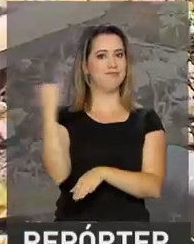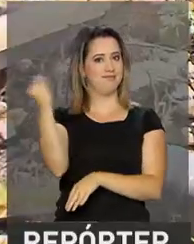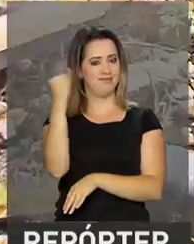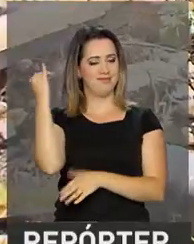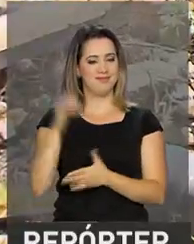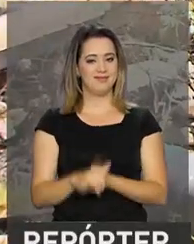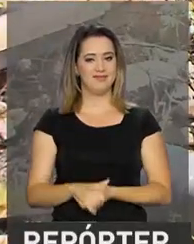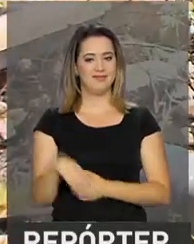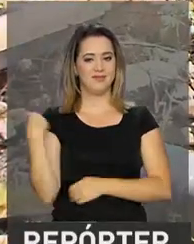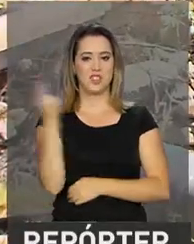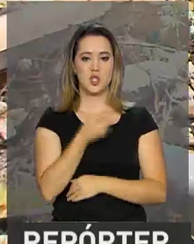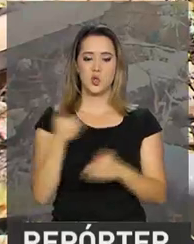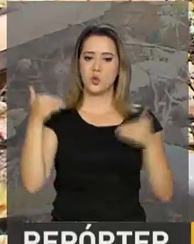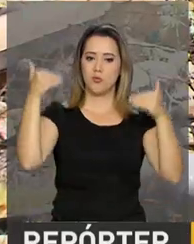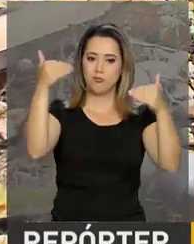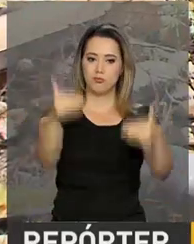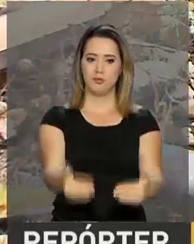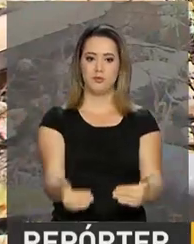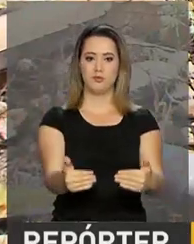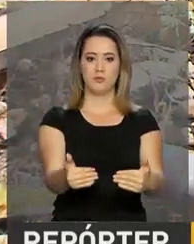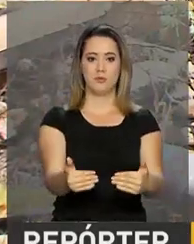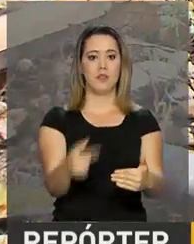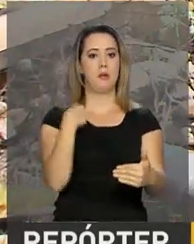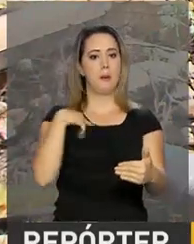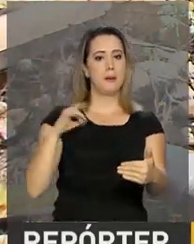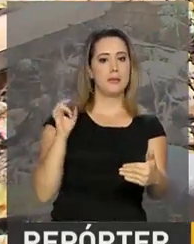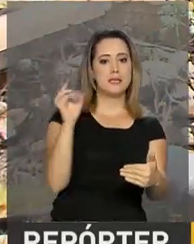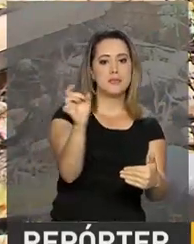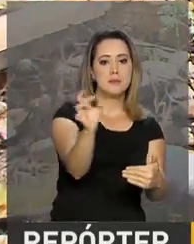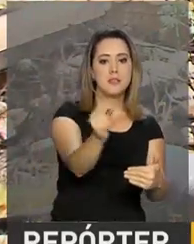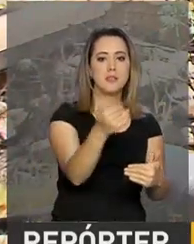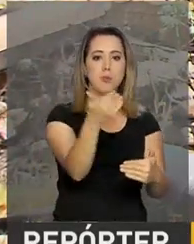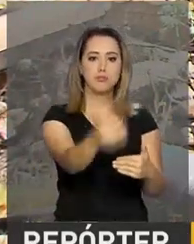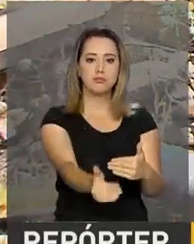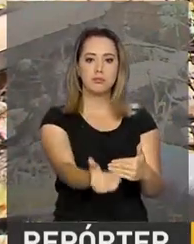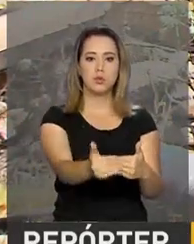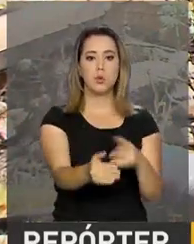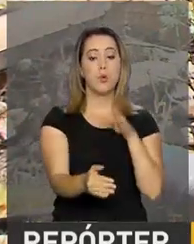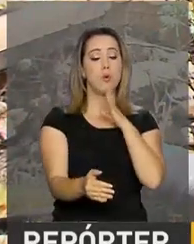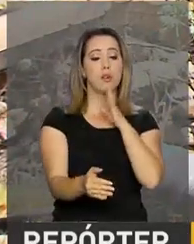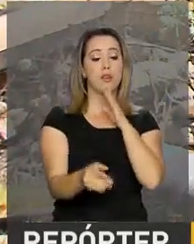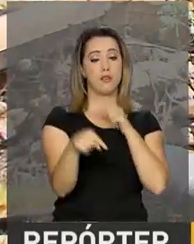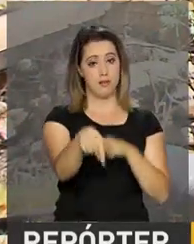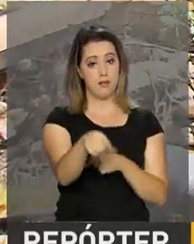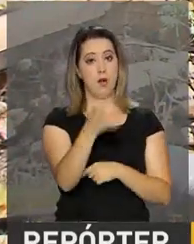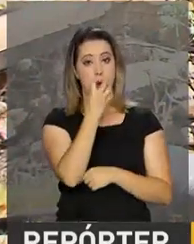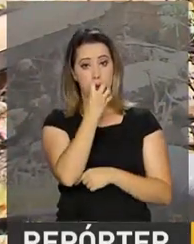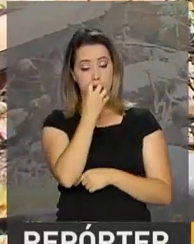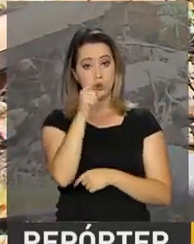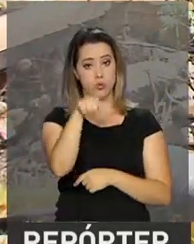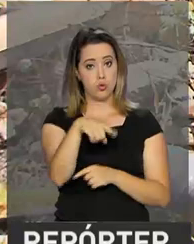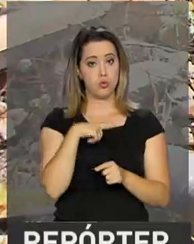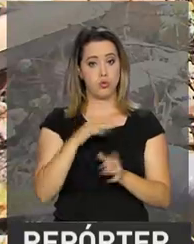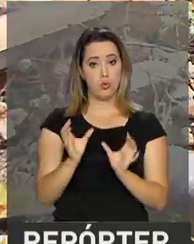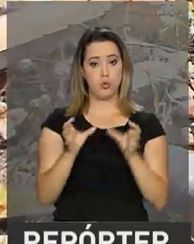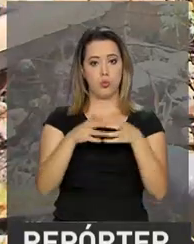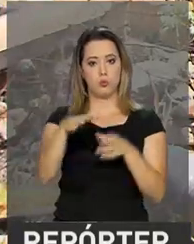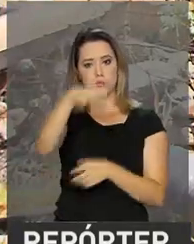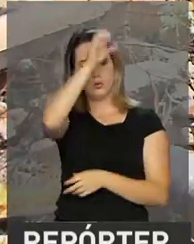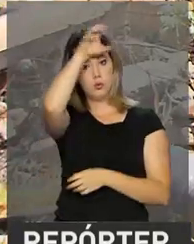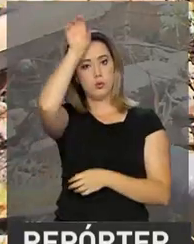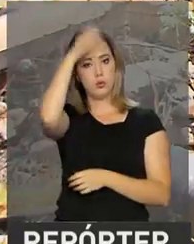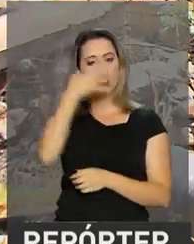gente coloca eles à frente da nossa tropa, em destaque, para que a população tenha conhecimento também, que a gente, além do Corpo de Bombeiros, como